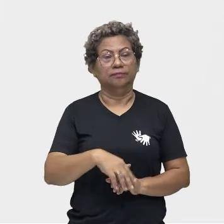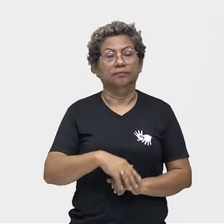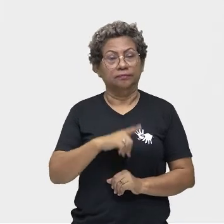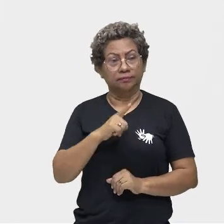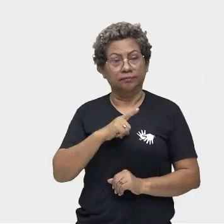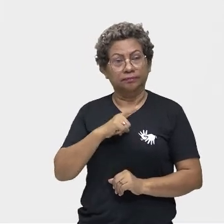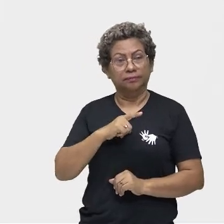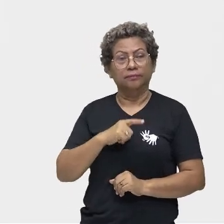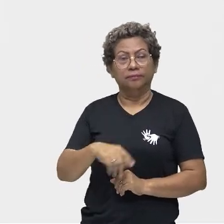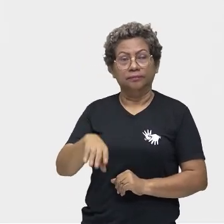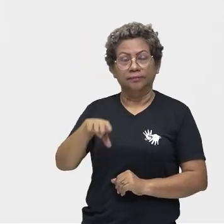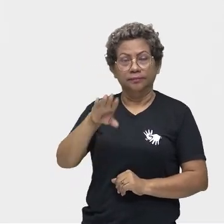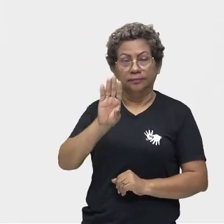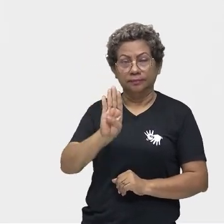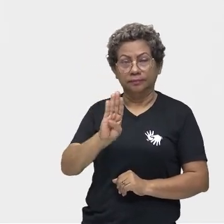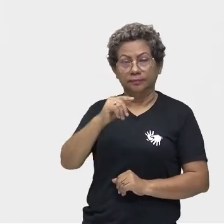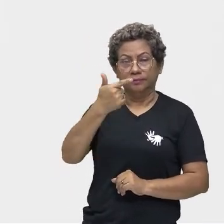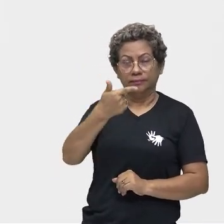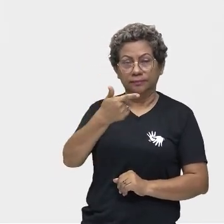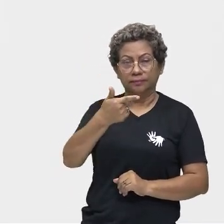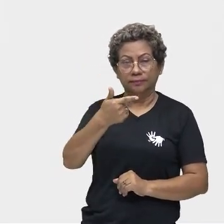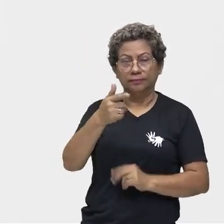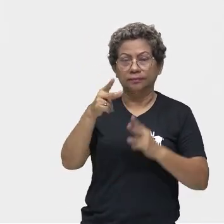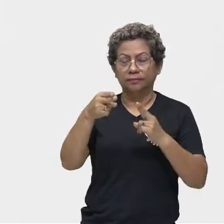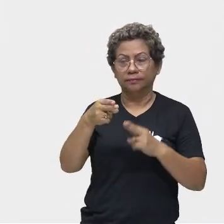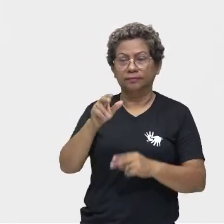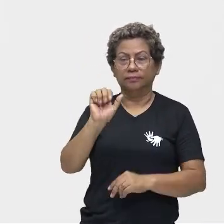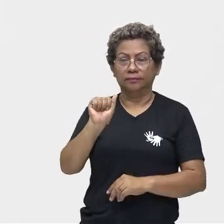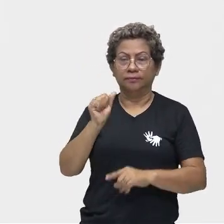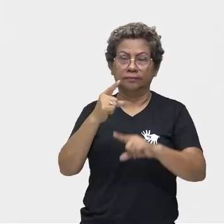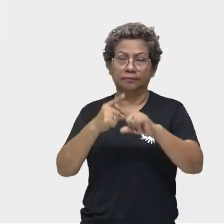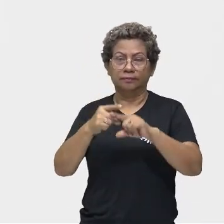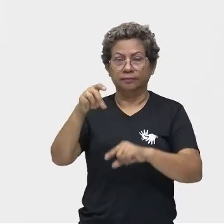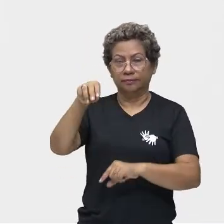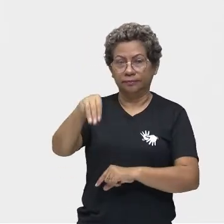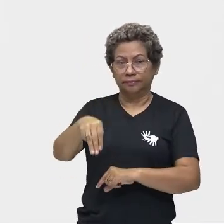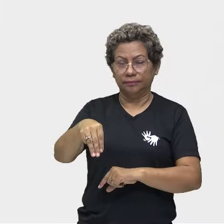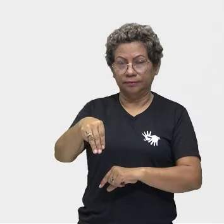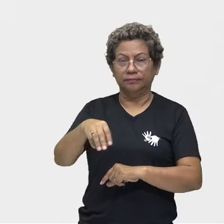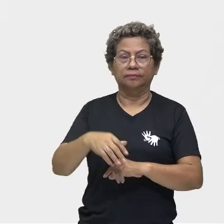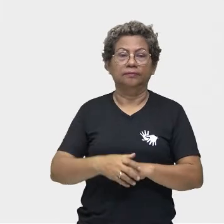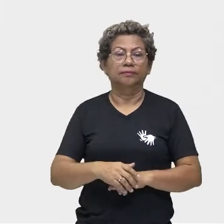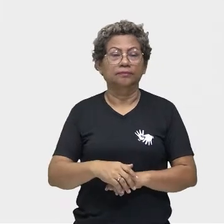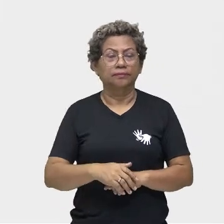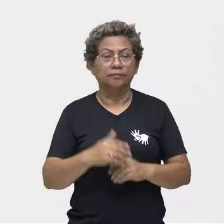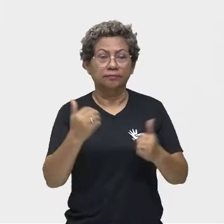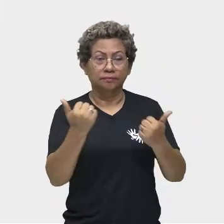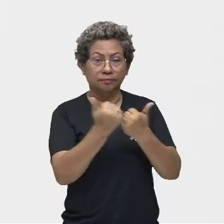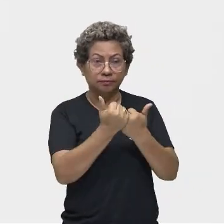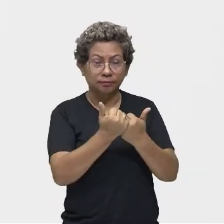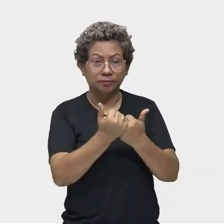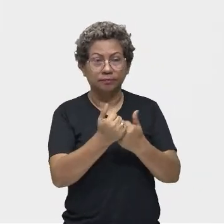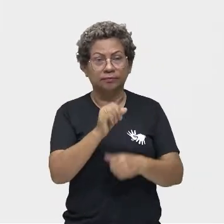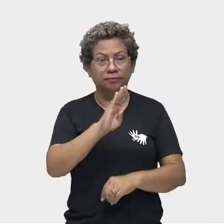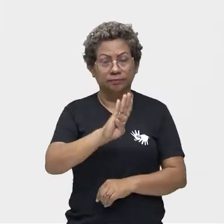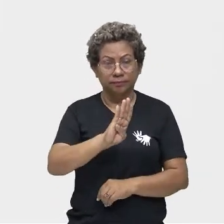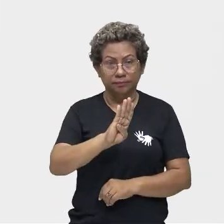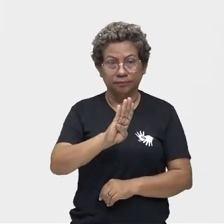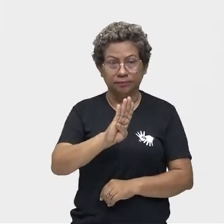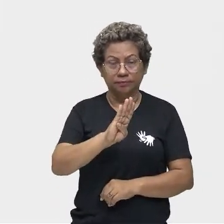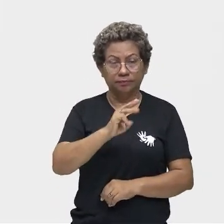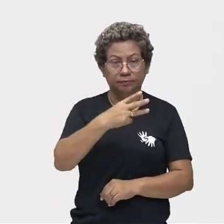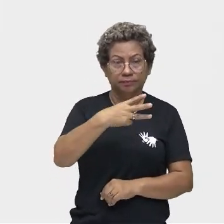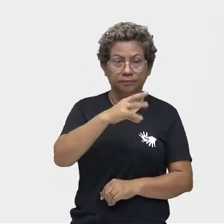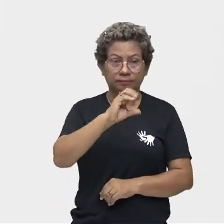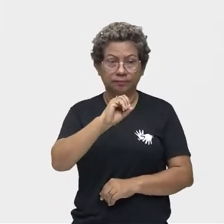a A vezes M. Então, temos 30 ao quadrado igual, né, a x vezes 50.